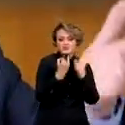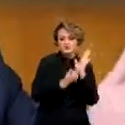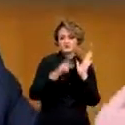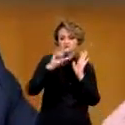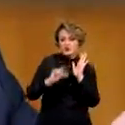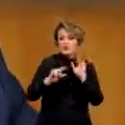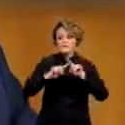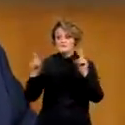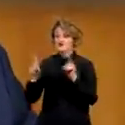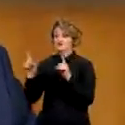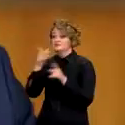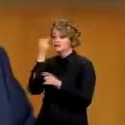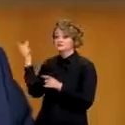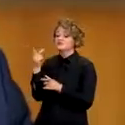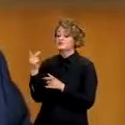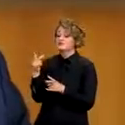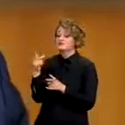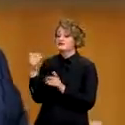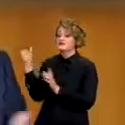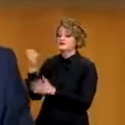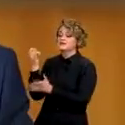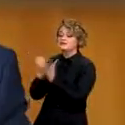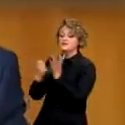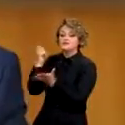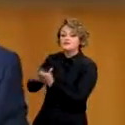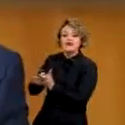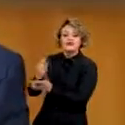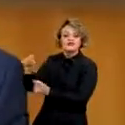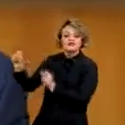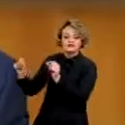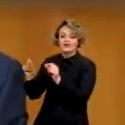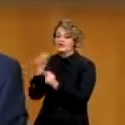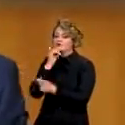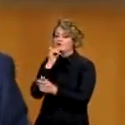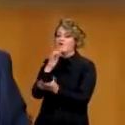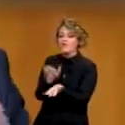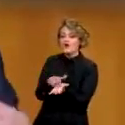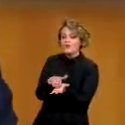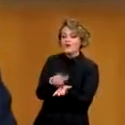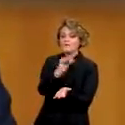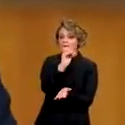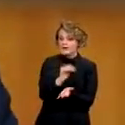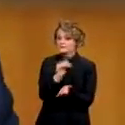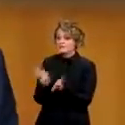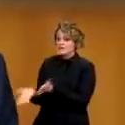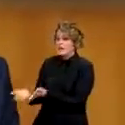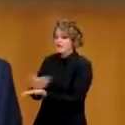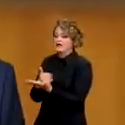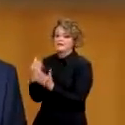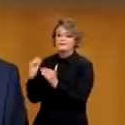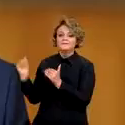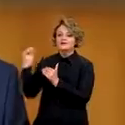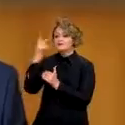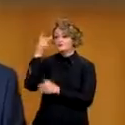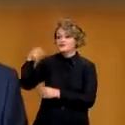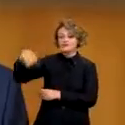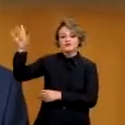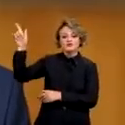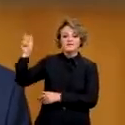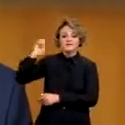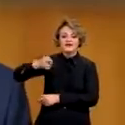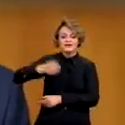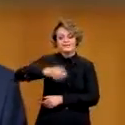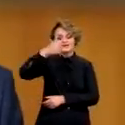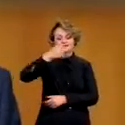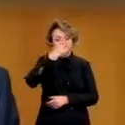aumentando a quantidade de pessoas que vão pagar. Uhum. O governo pode cobrar menos, mas arrecada mais, porque tem mais gente pagando e a